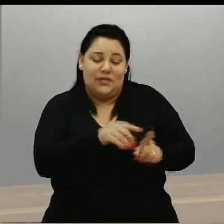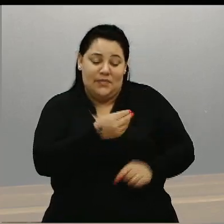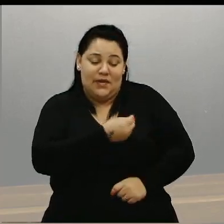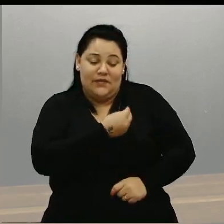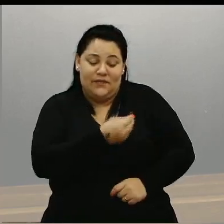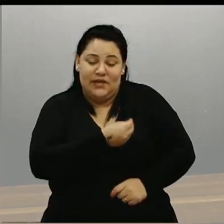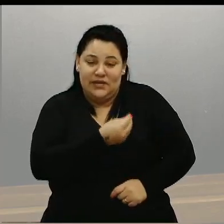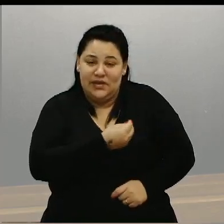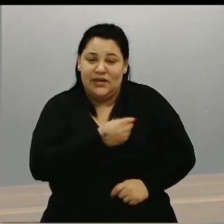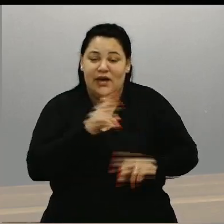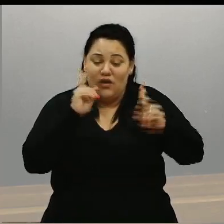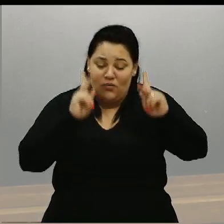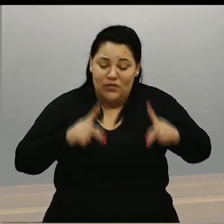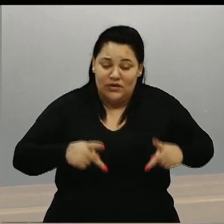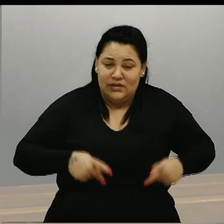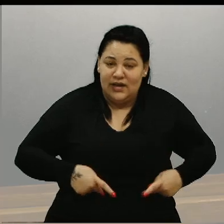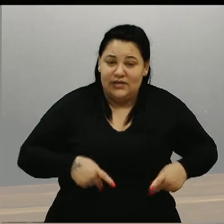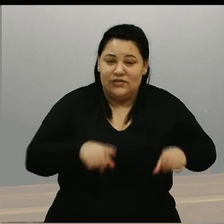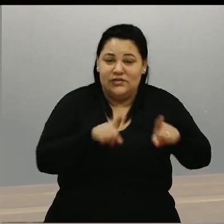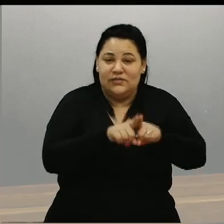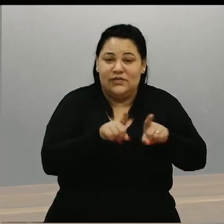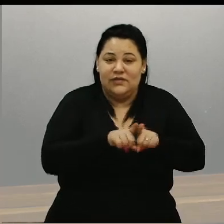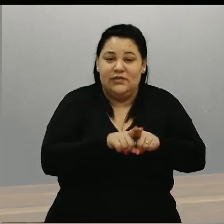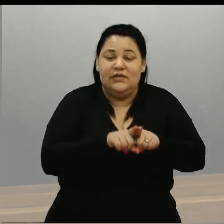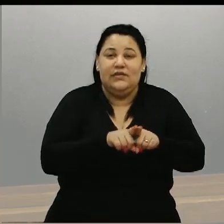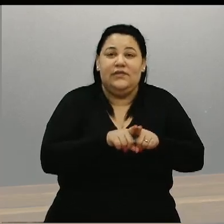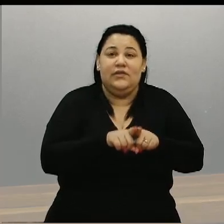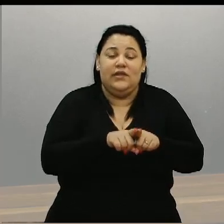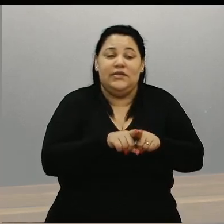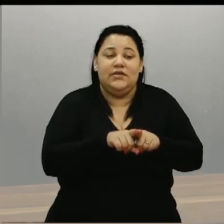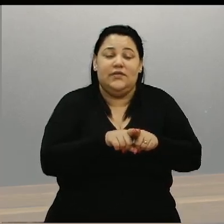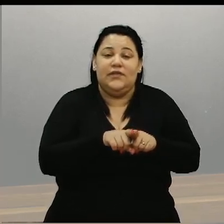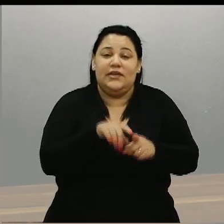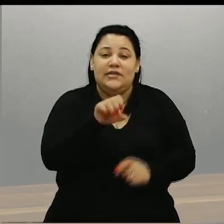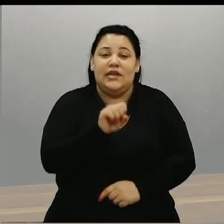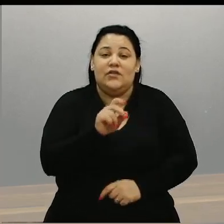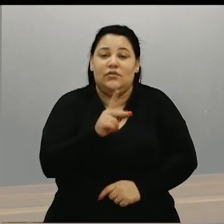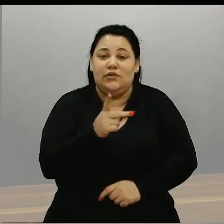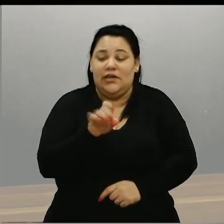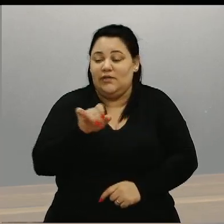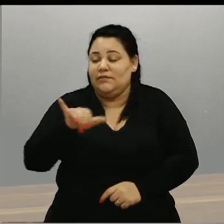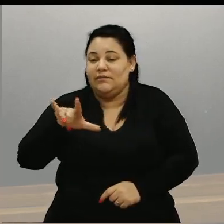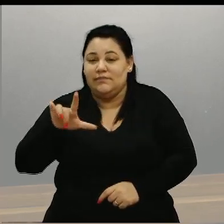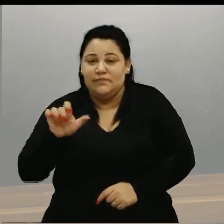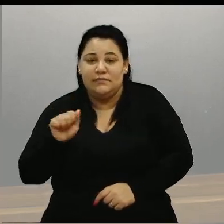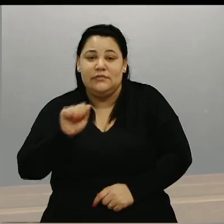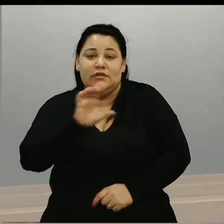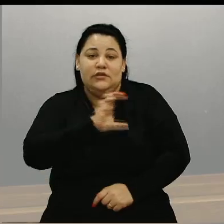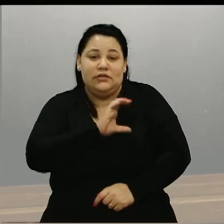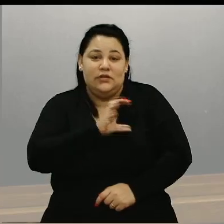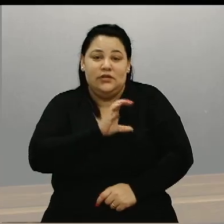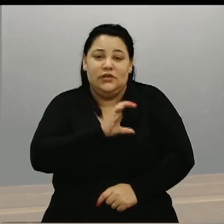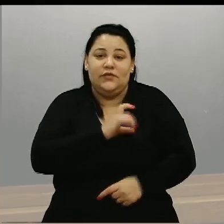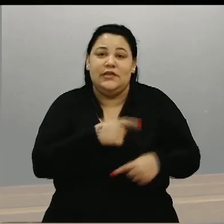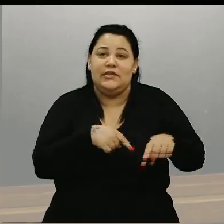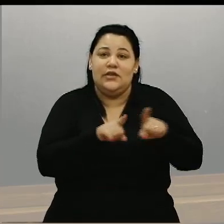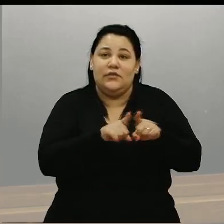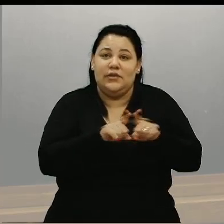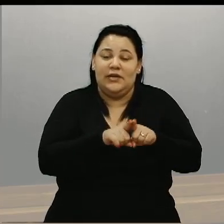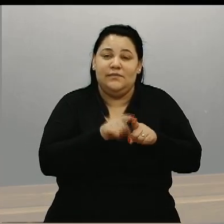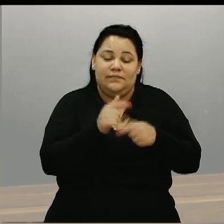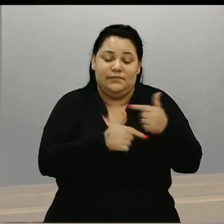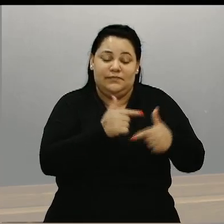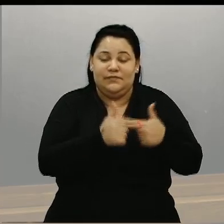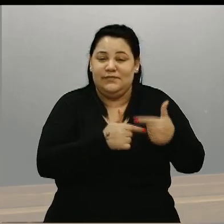humanitária a Sheila que é a coordenadora há algum tempo ela diz assim que esse trabalho é também um trabalho de corredor porque